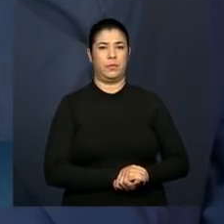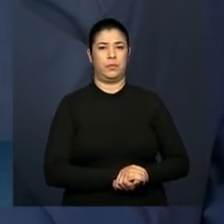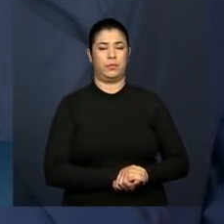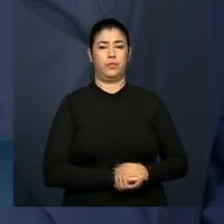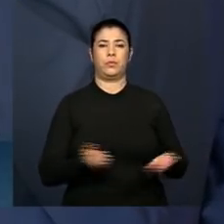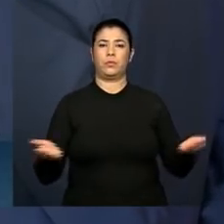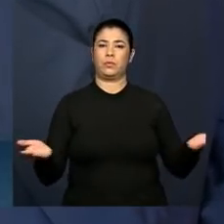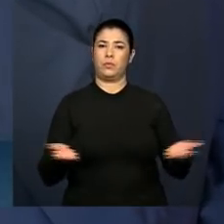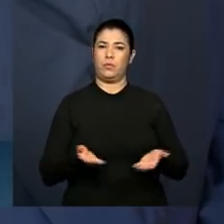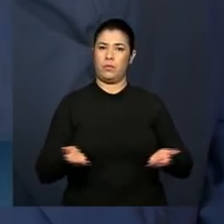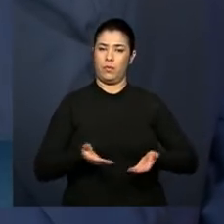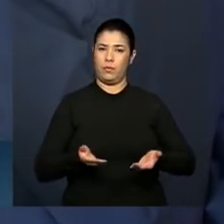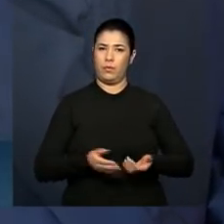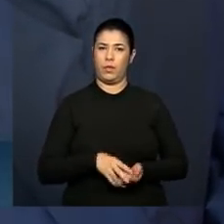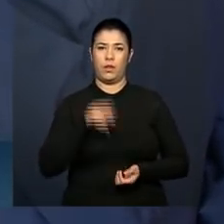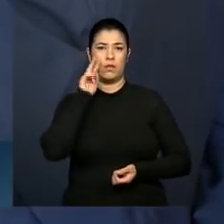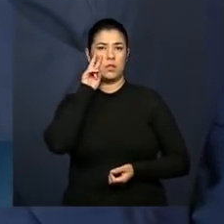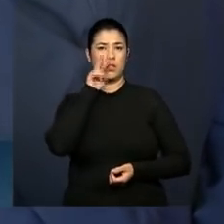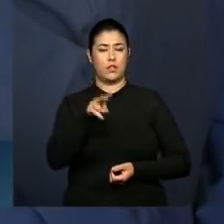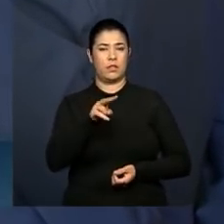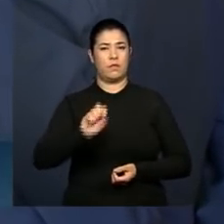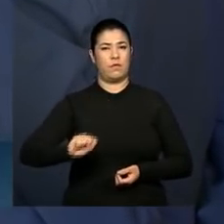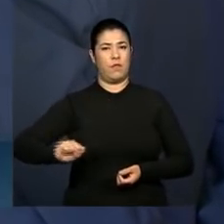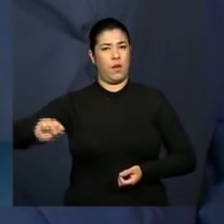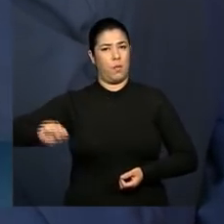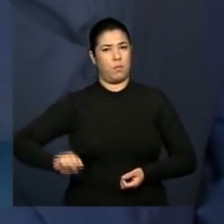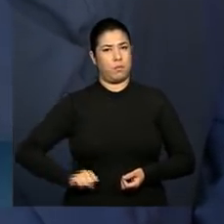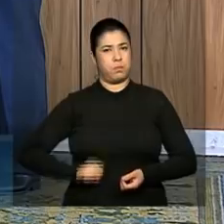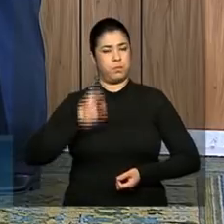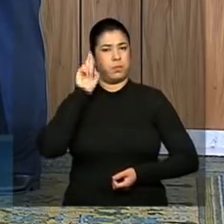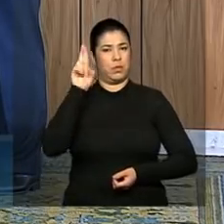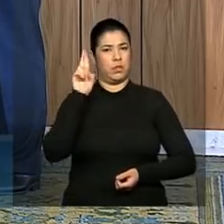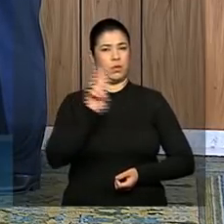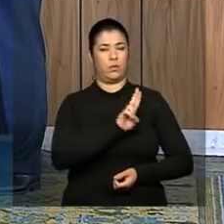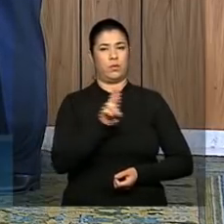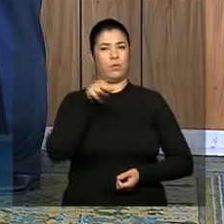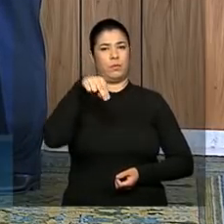Nesse momento, o embaixador da Grécia, Nicolaus Tsamados.